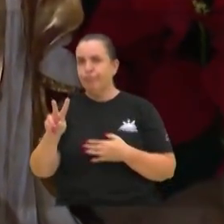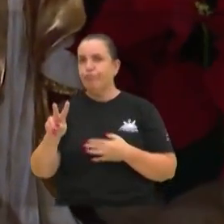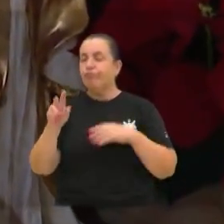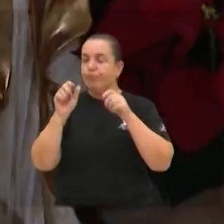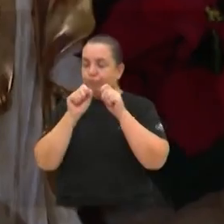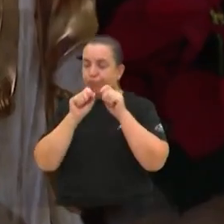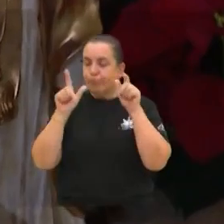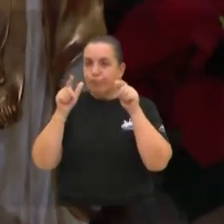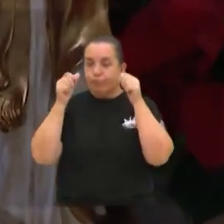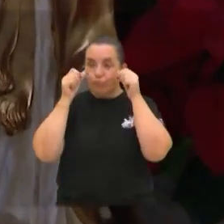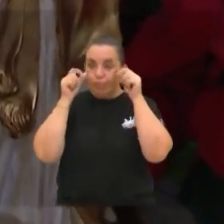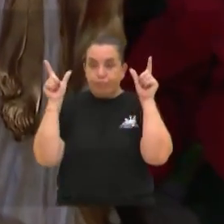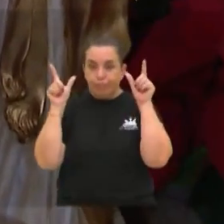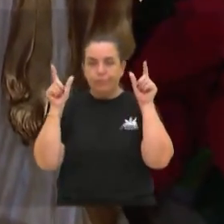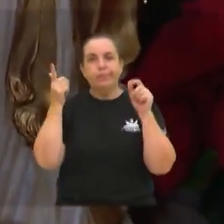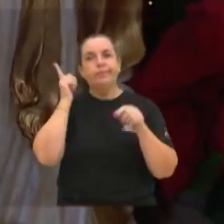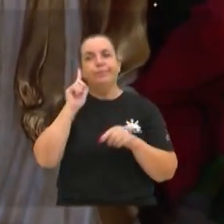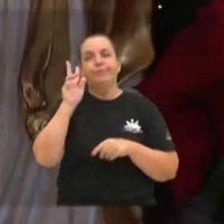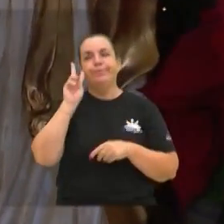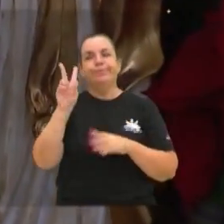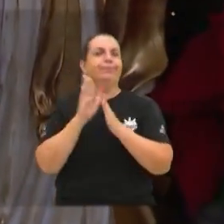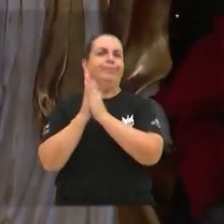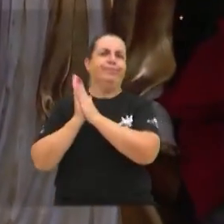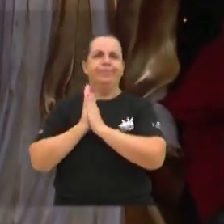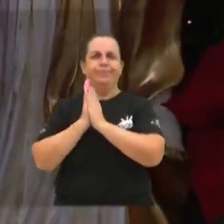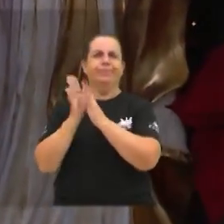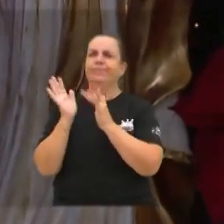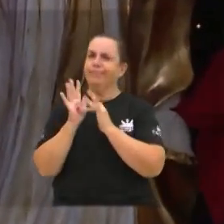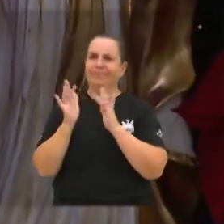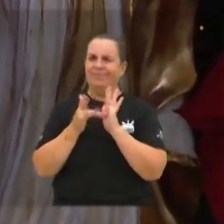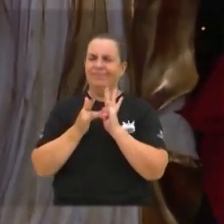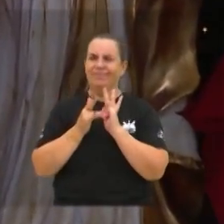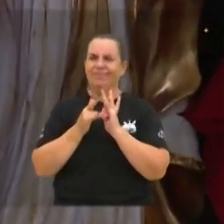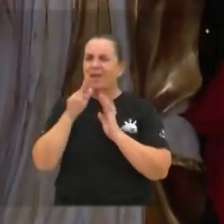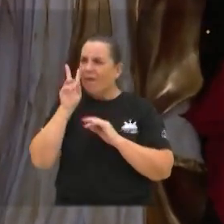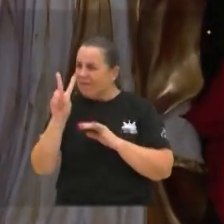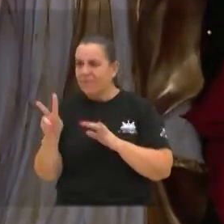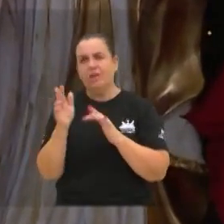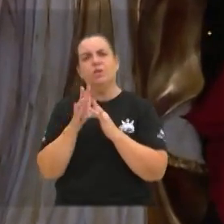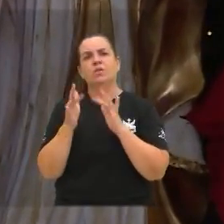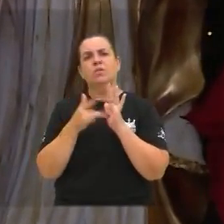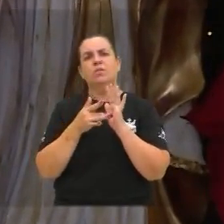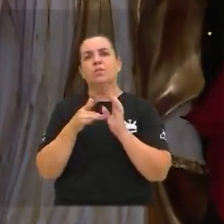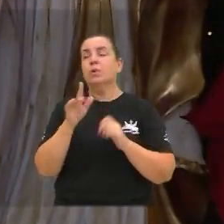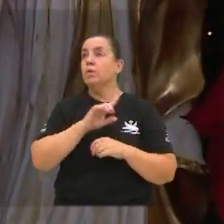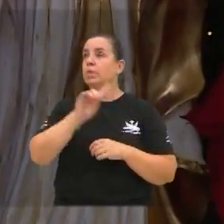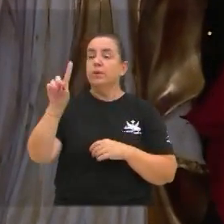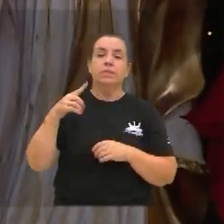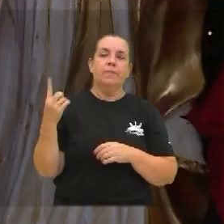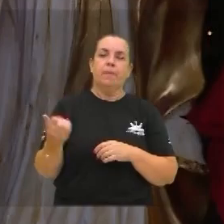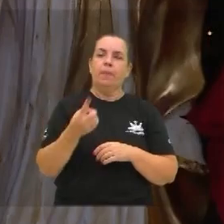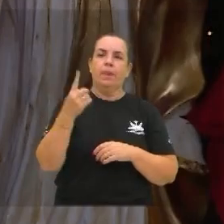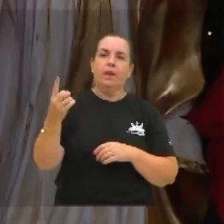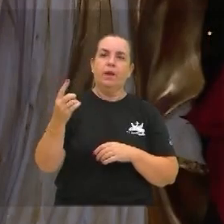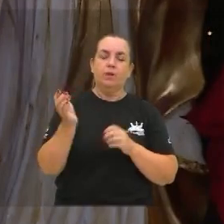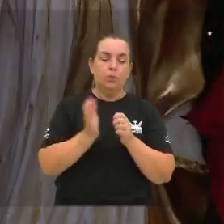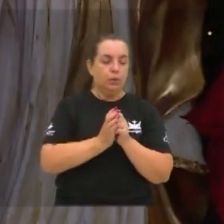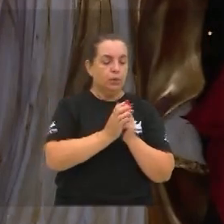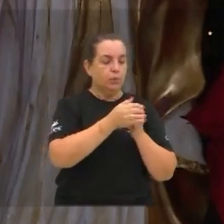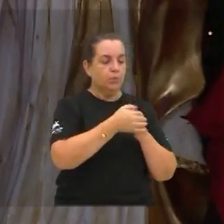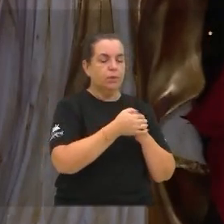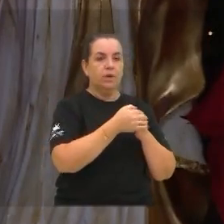abertos para adorar Jesus Cristo, o Deus eterno escondido